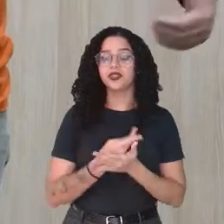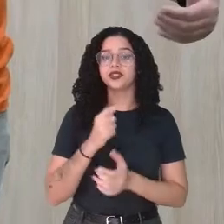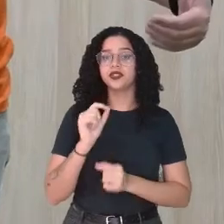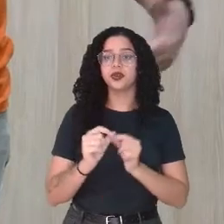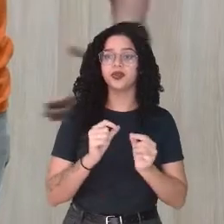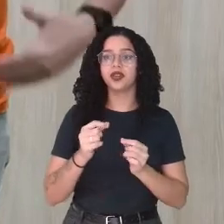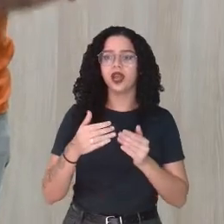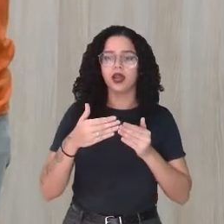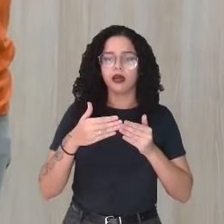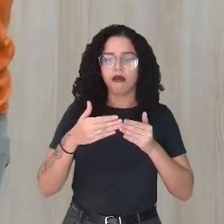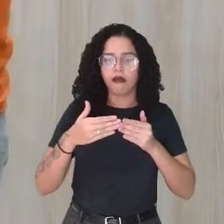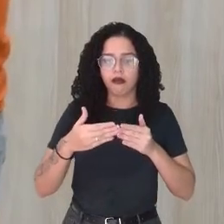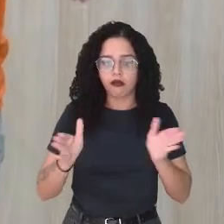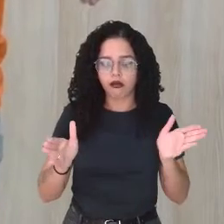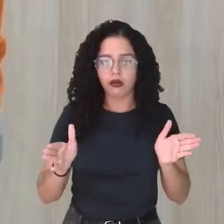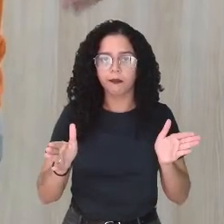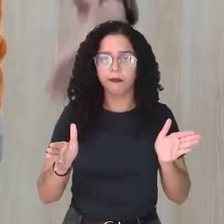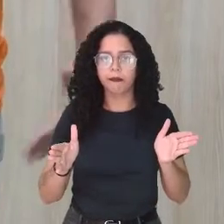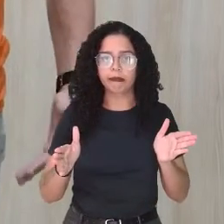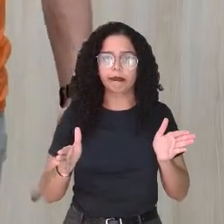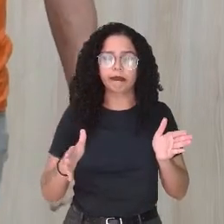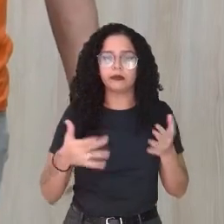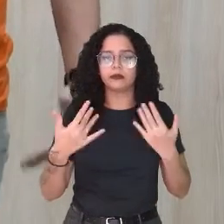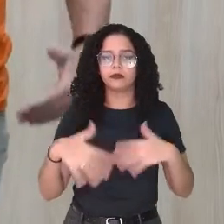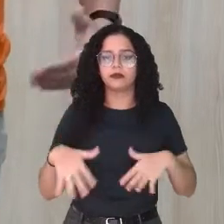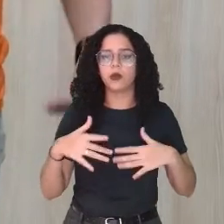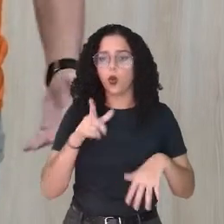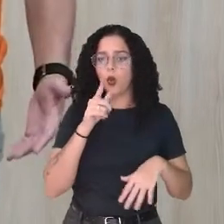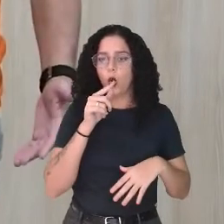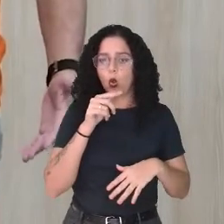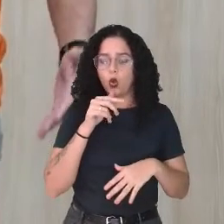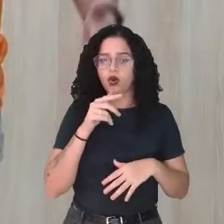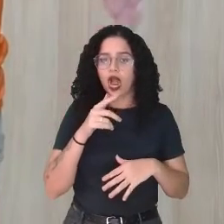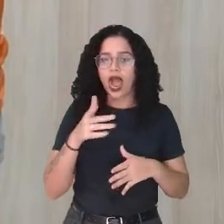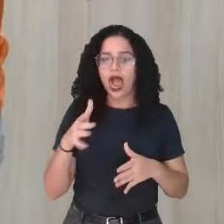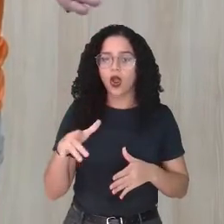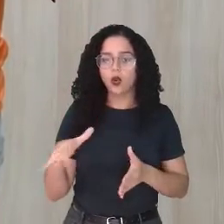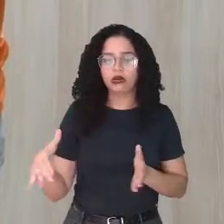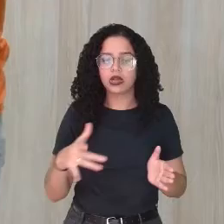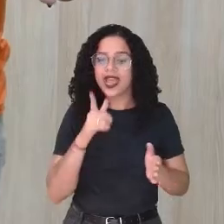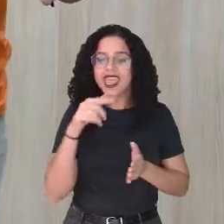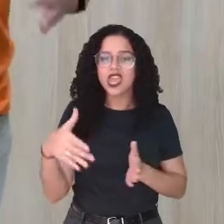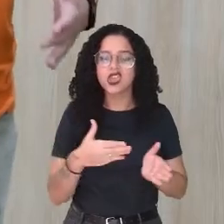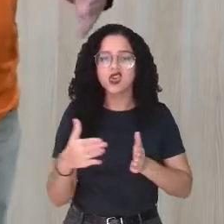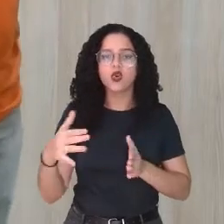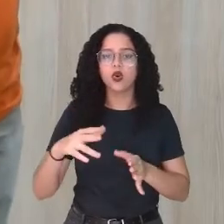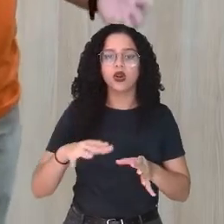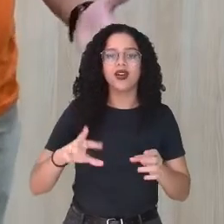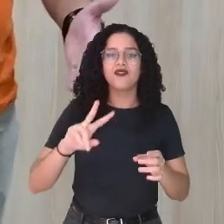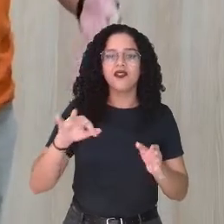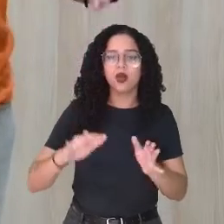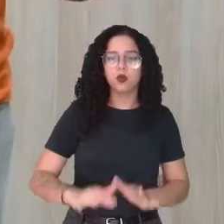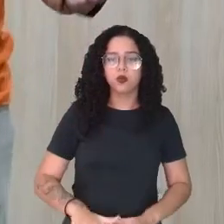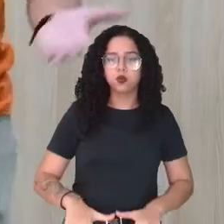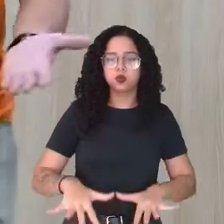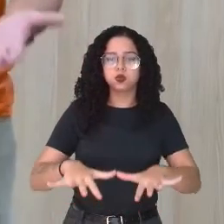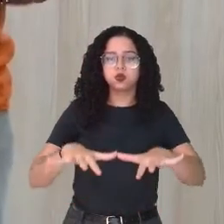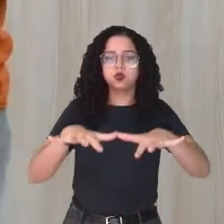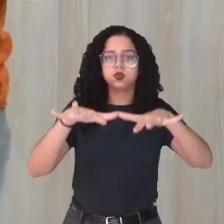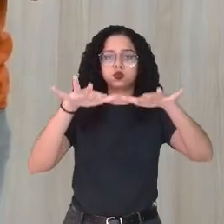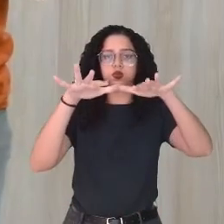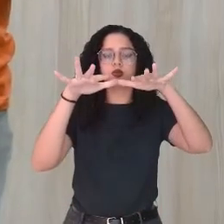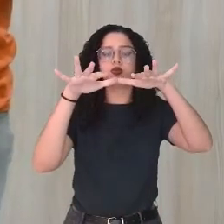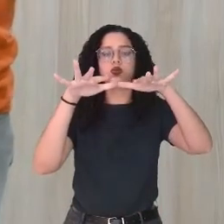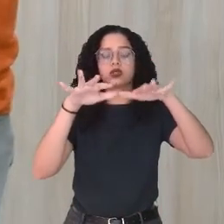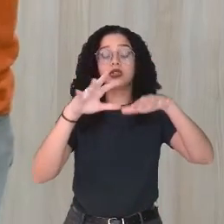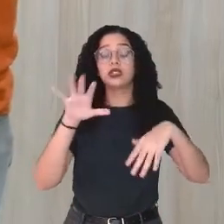abre a comporta, o volume de água que desce pelo rio é muito grande, a calha do rio que já está assoreada, ou seja, o rio está